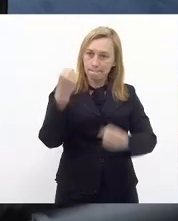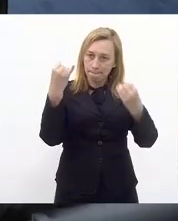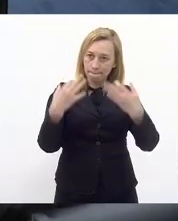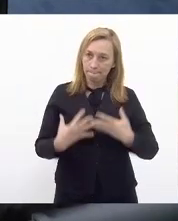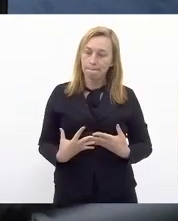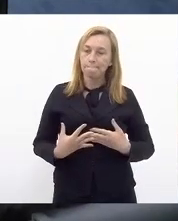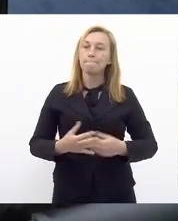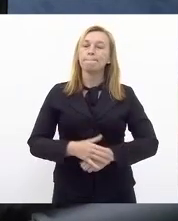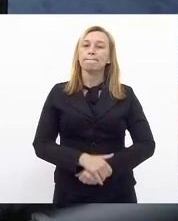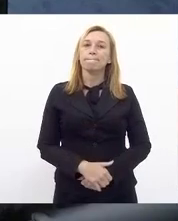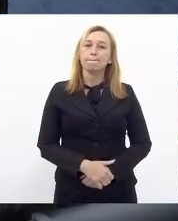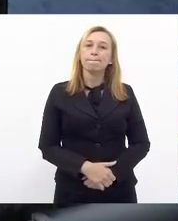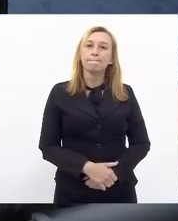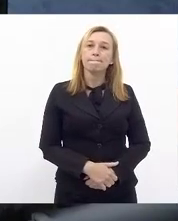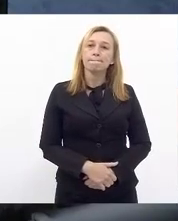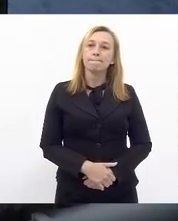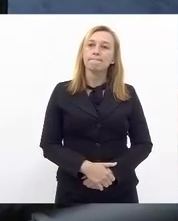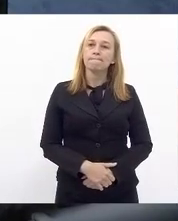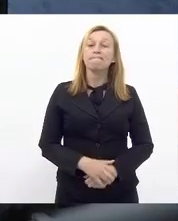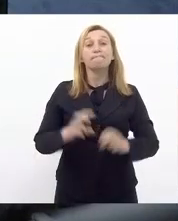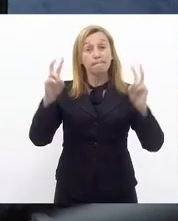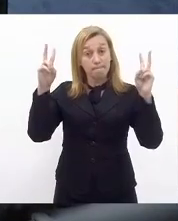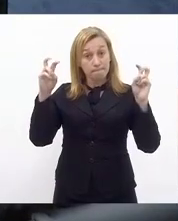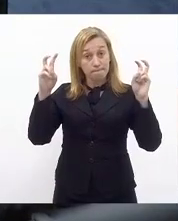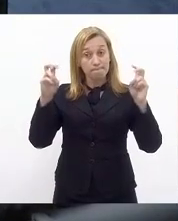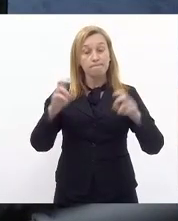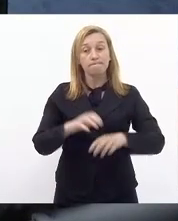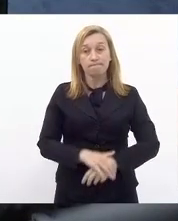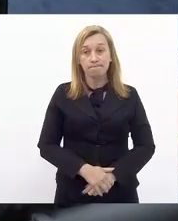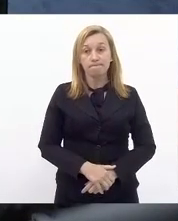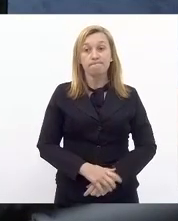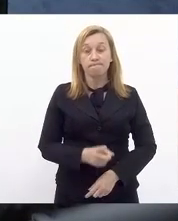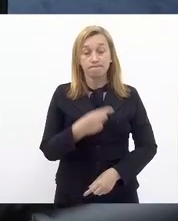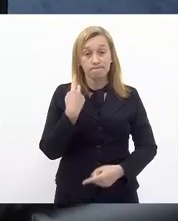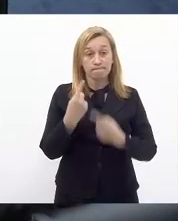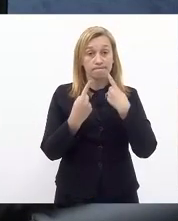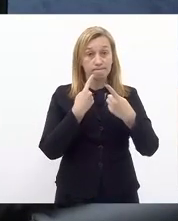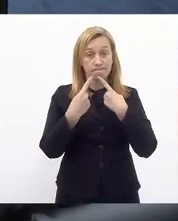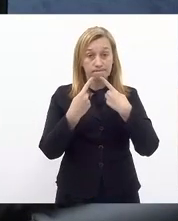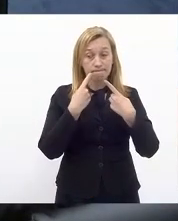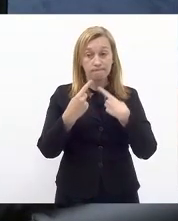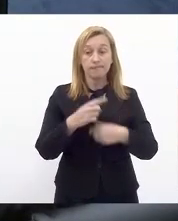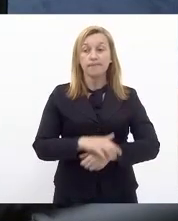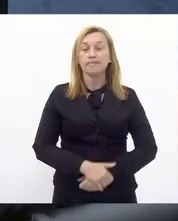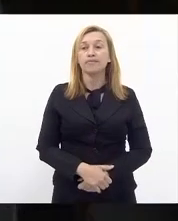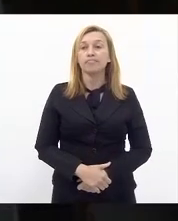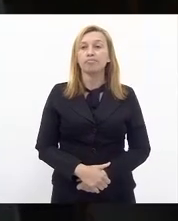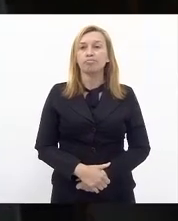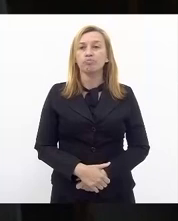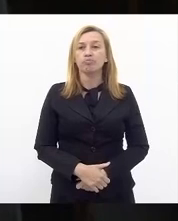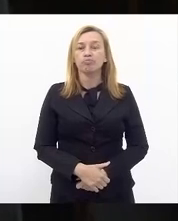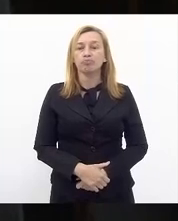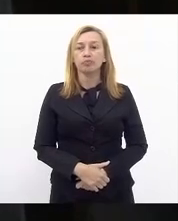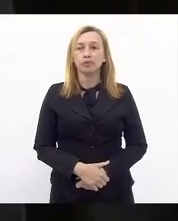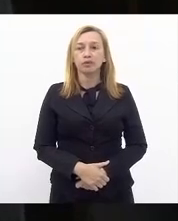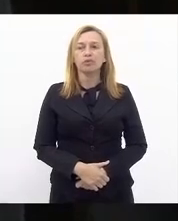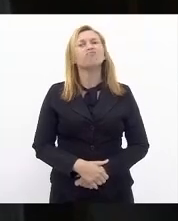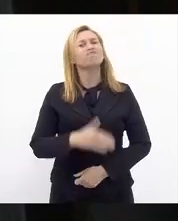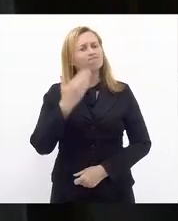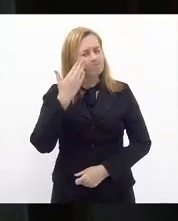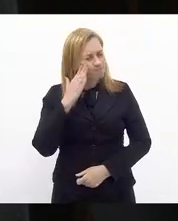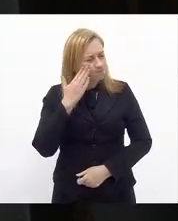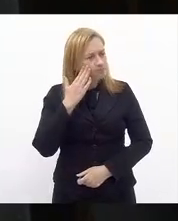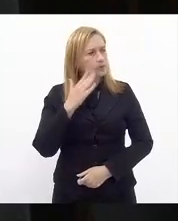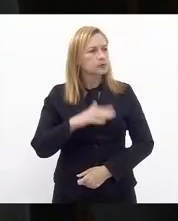explicação que é ter amado os nossos excessivos debate eu entendo